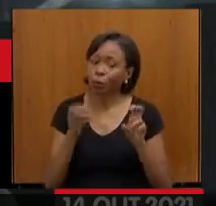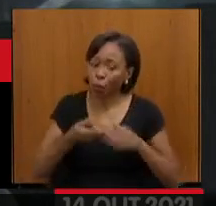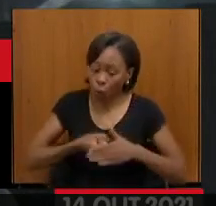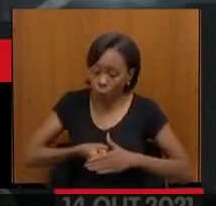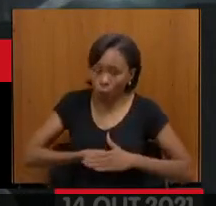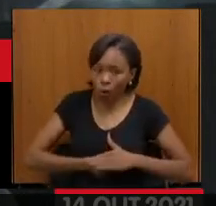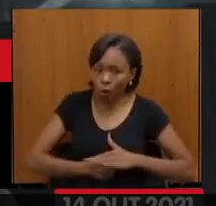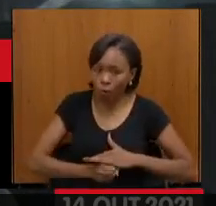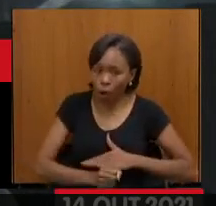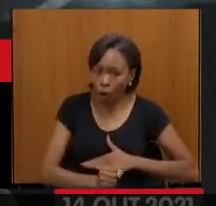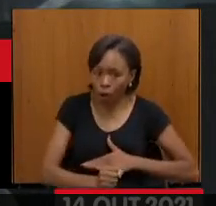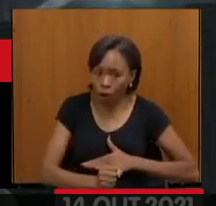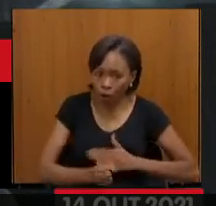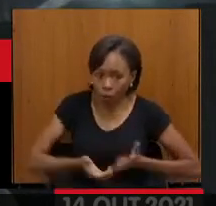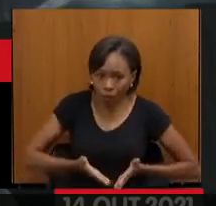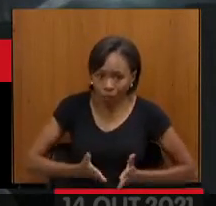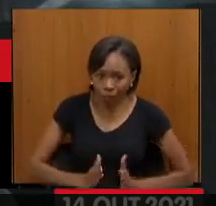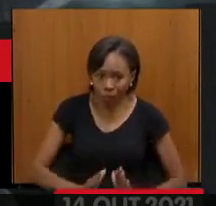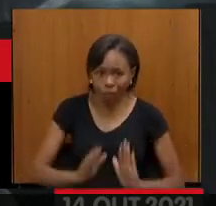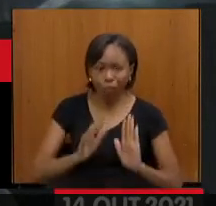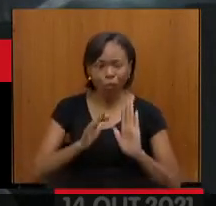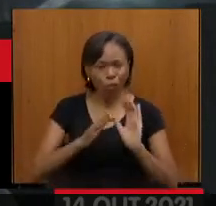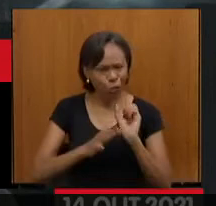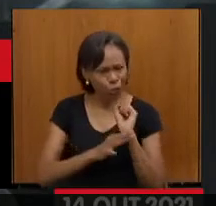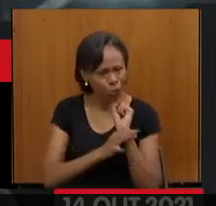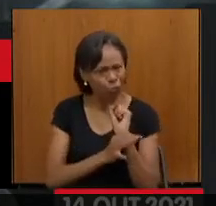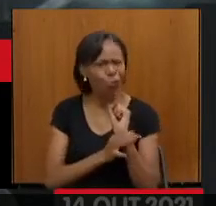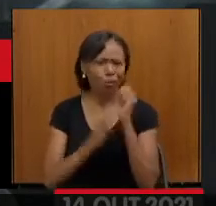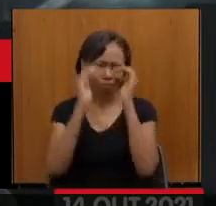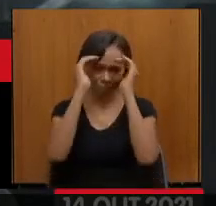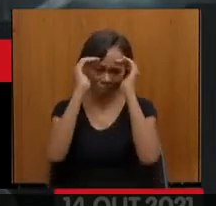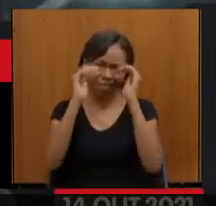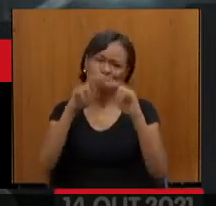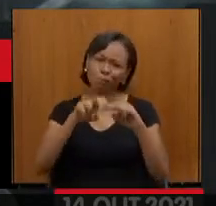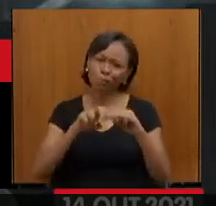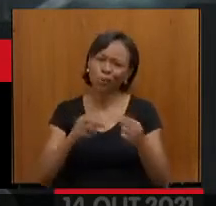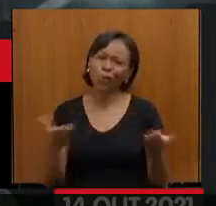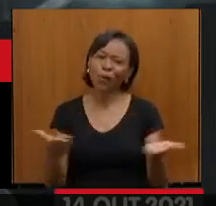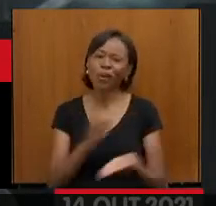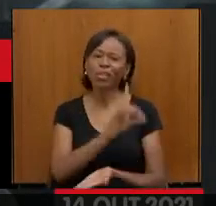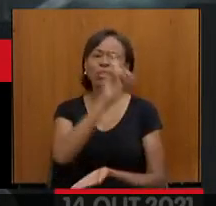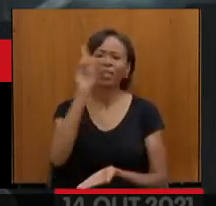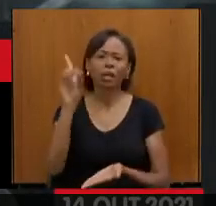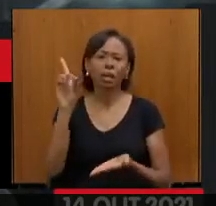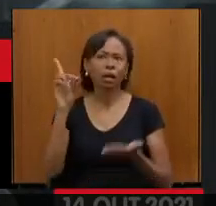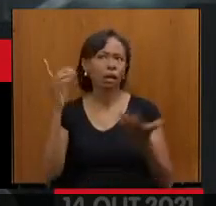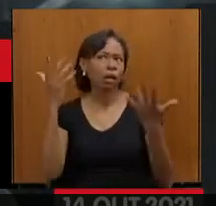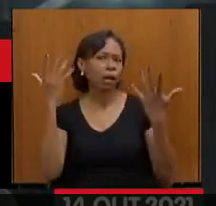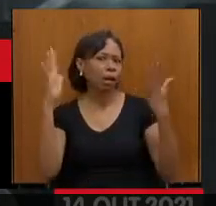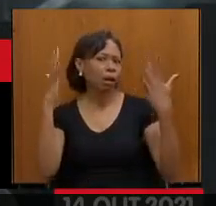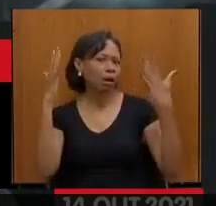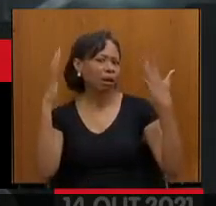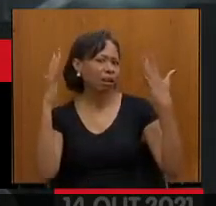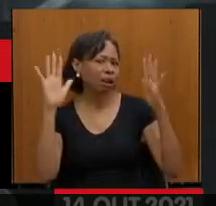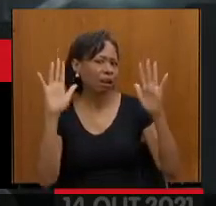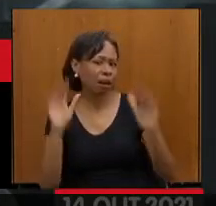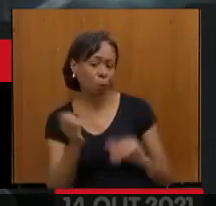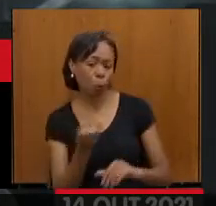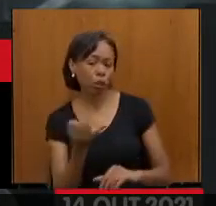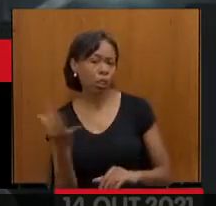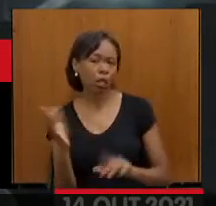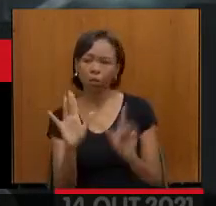realmente seguro e respeitoso. E por isso, então, hoje é um dia, não é um dia de celebrar os números, mas é um dia